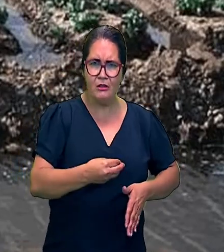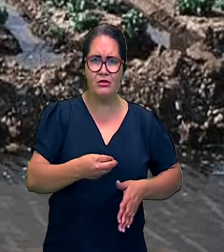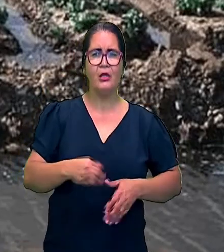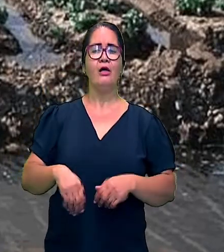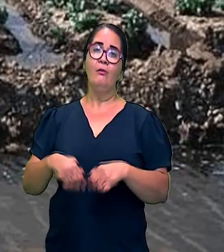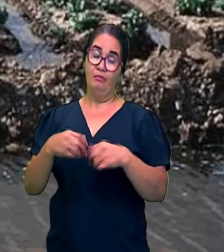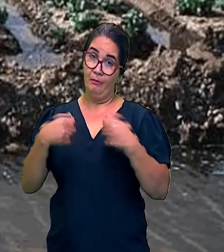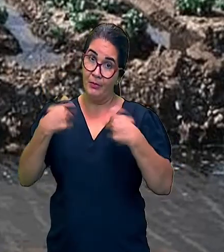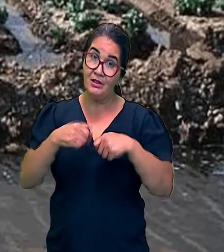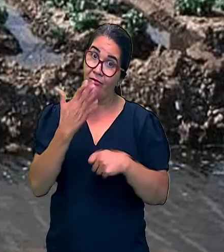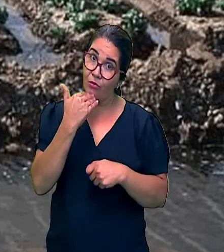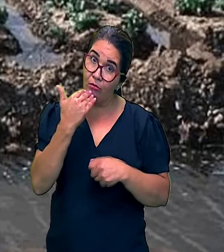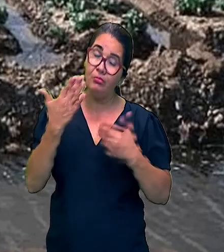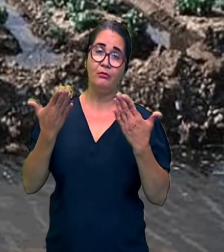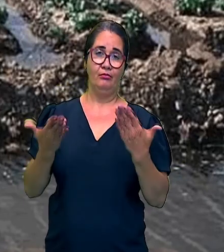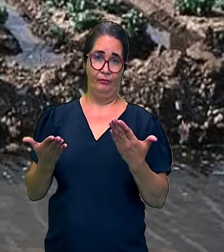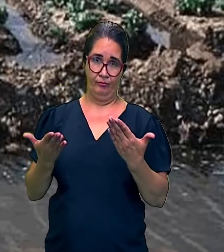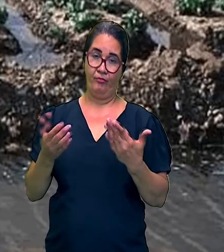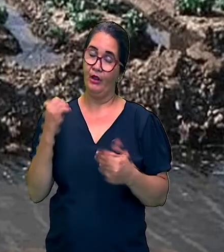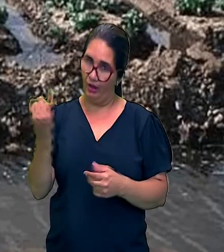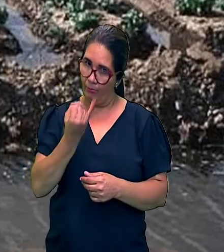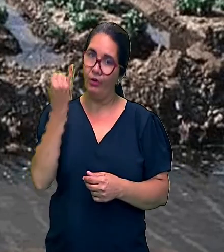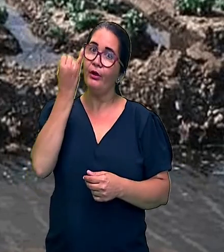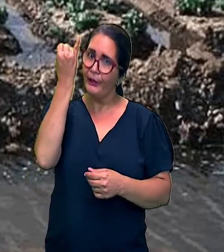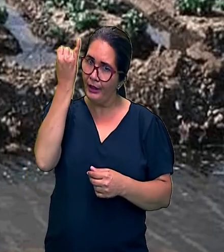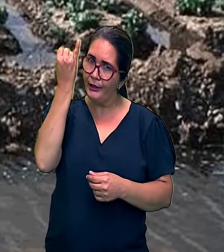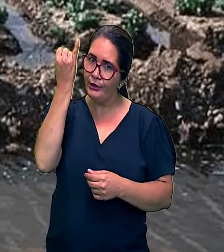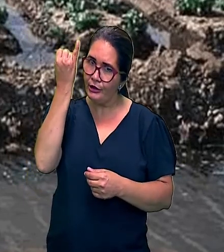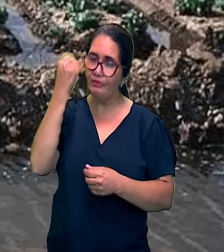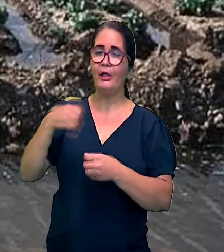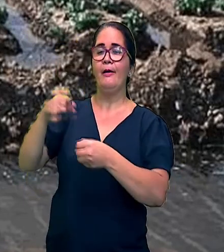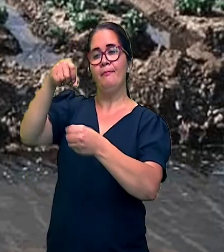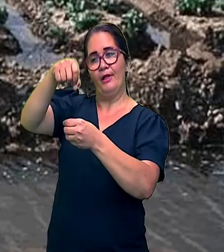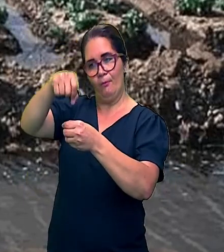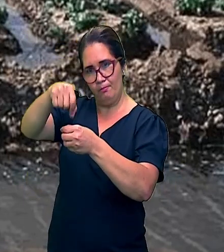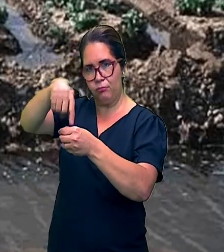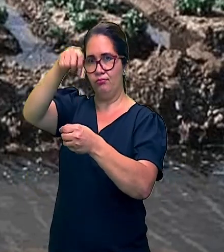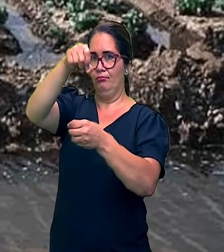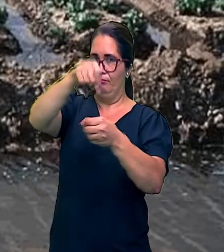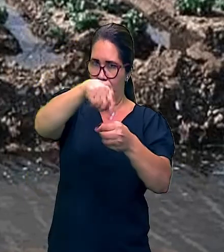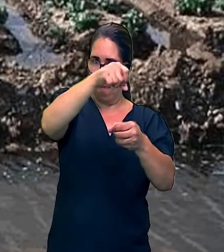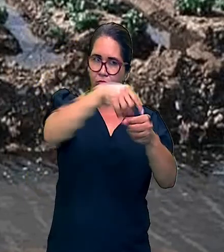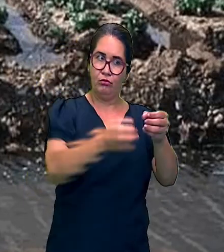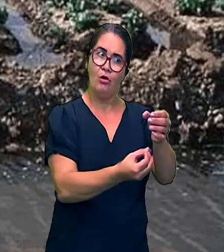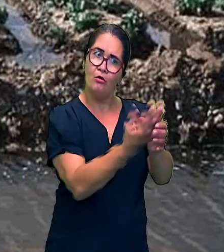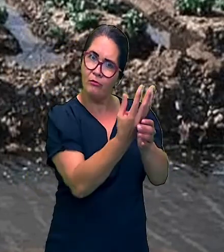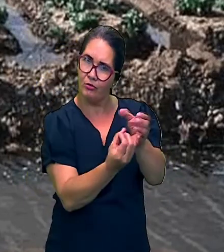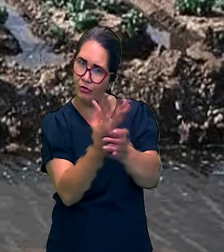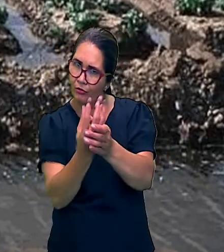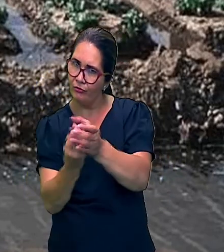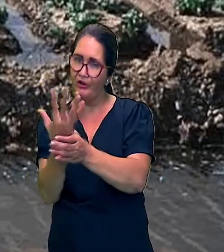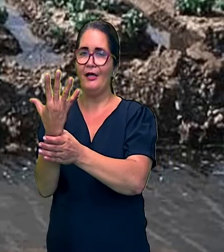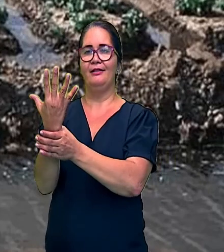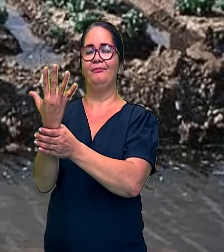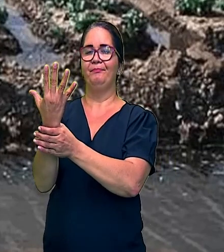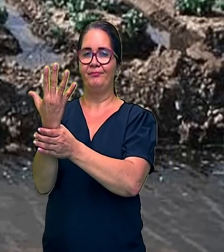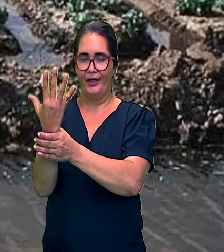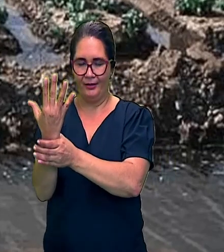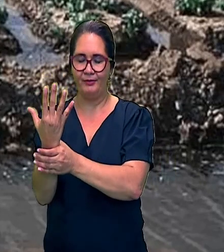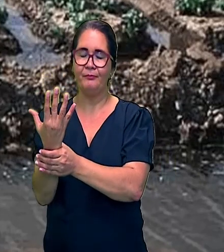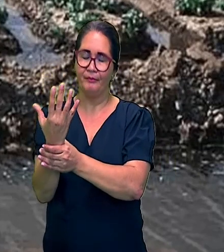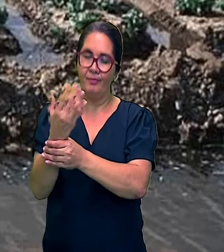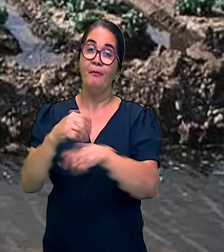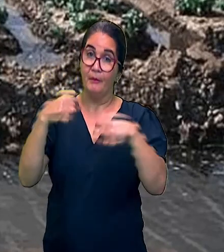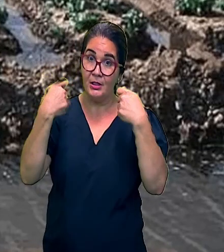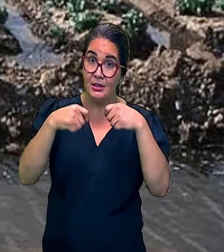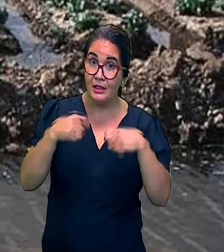produzidos. Tornou-se necessário ampliar as áreas cultivadas e desenvolver as técnicas para melhorar a produtividade do